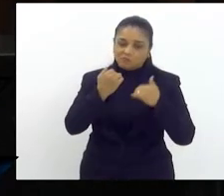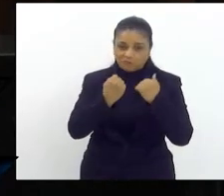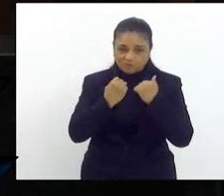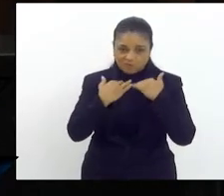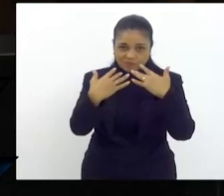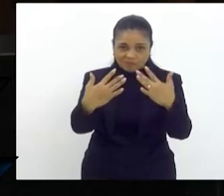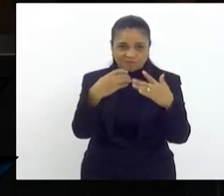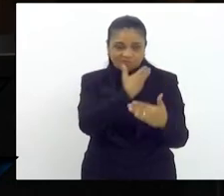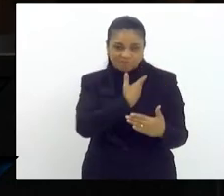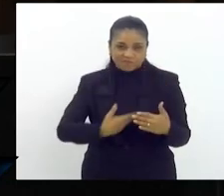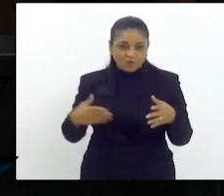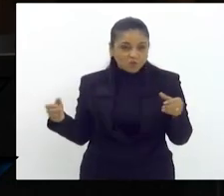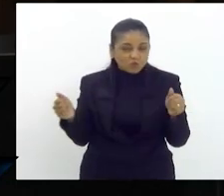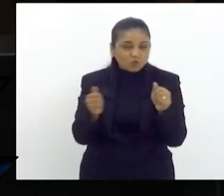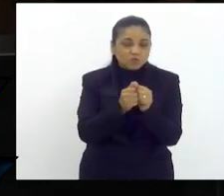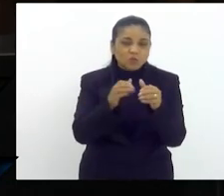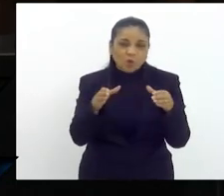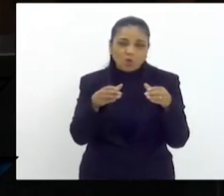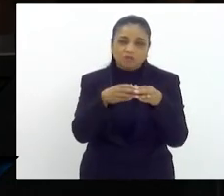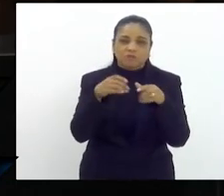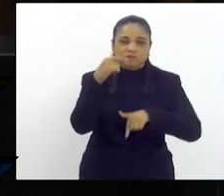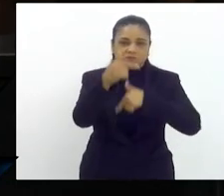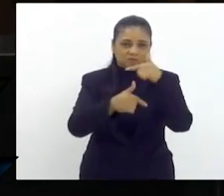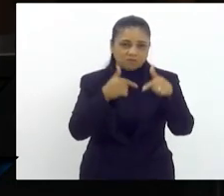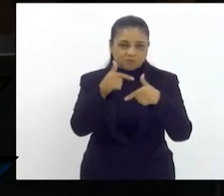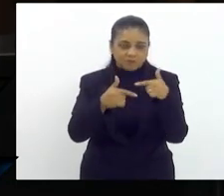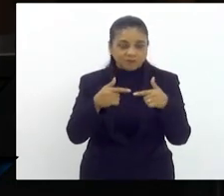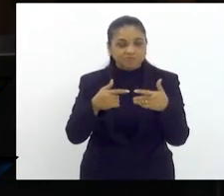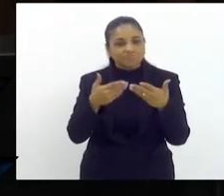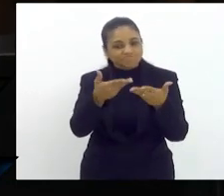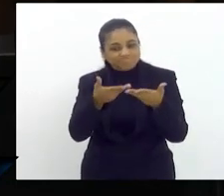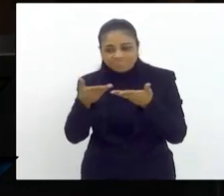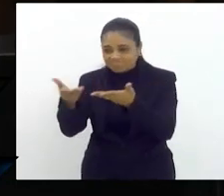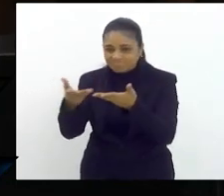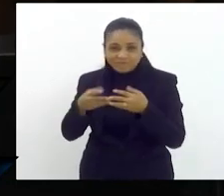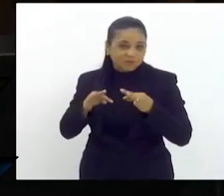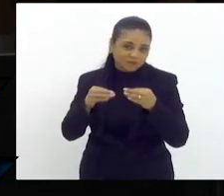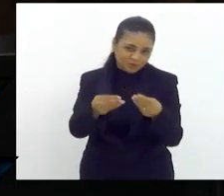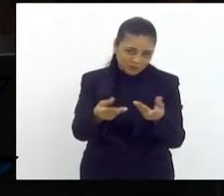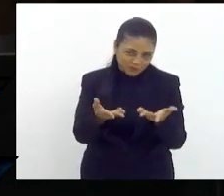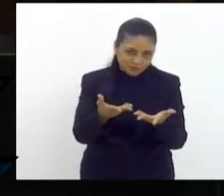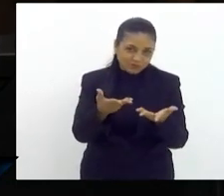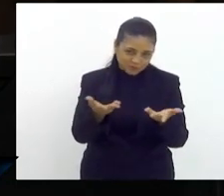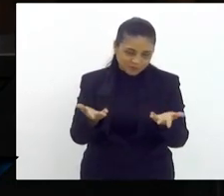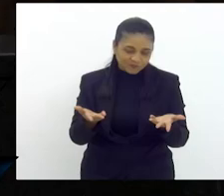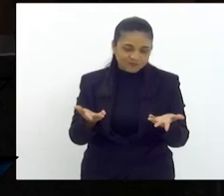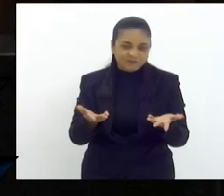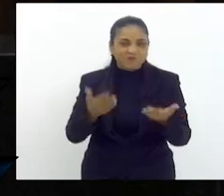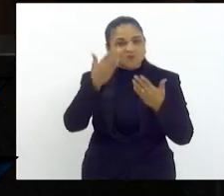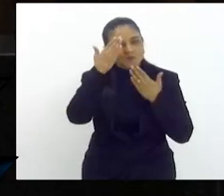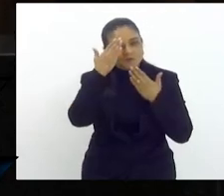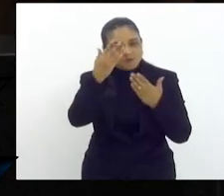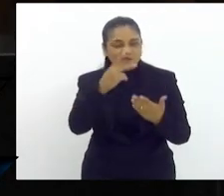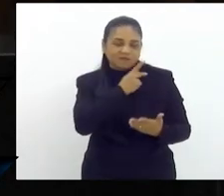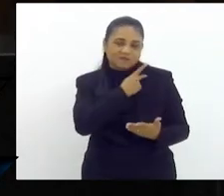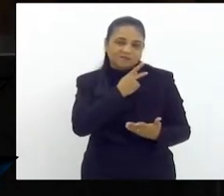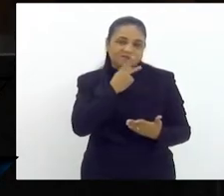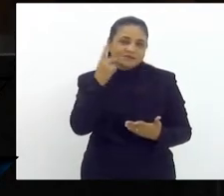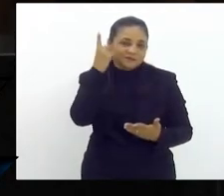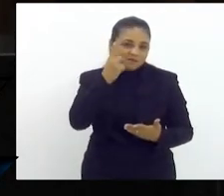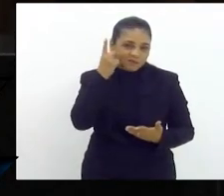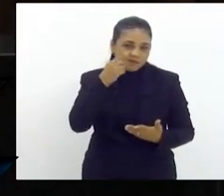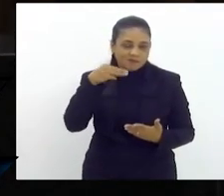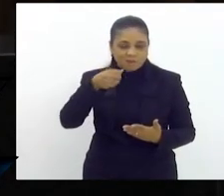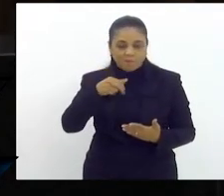em conjunto com a comissão de trabalho então estejam todos todas e todos os convidados muito obrigada deputada Marta